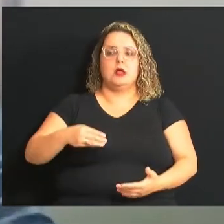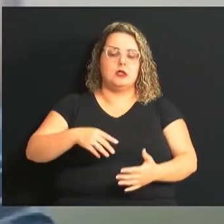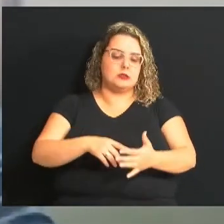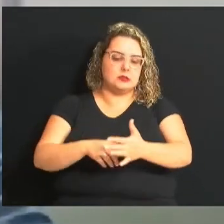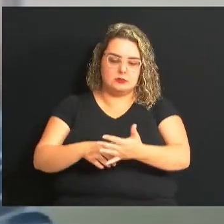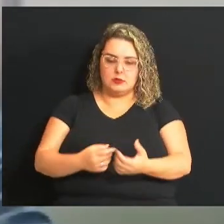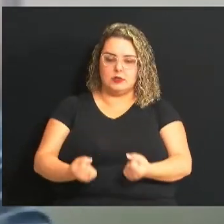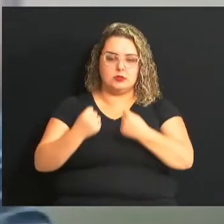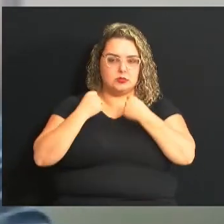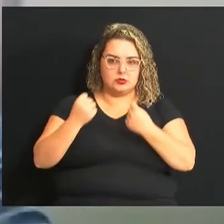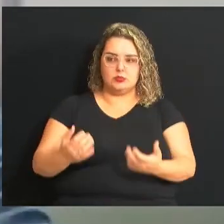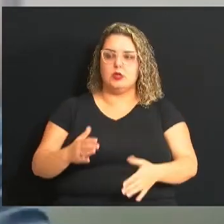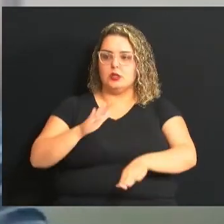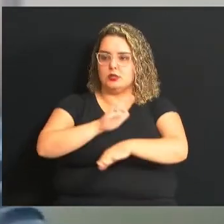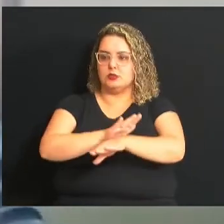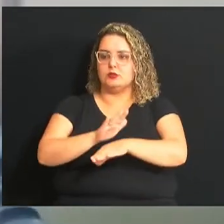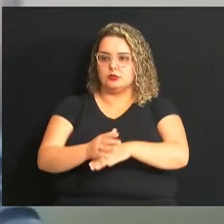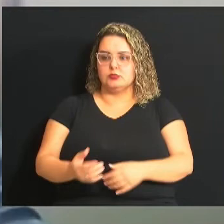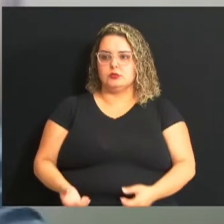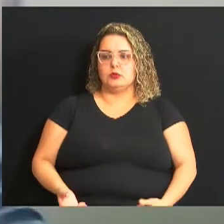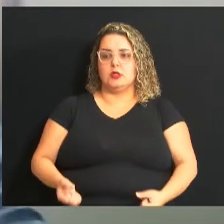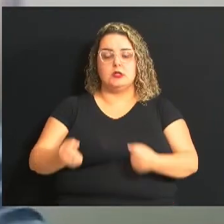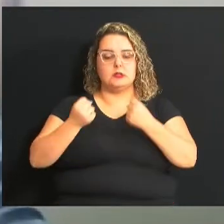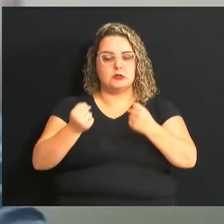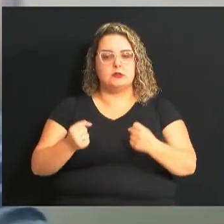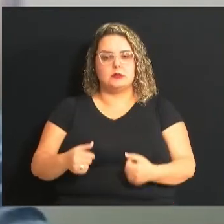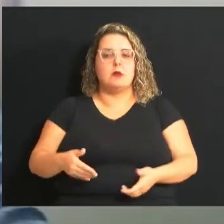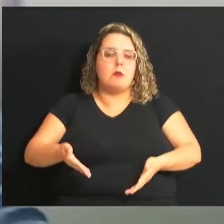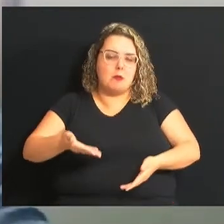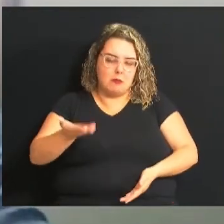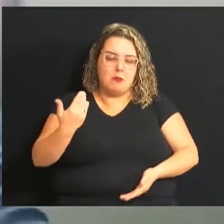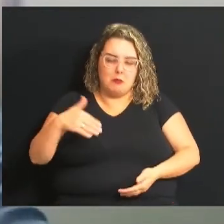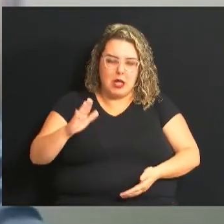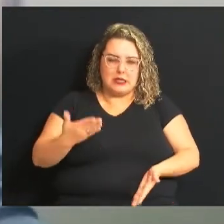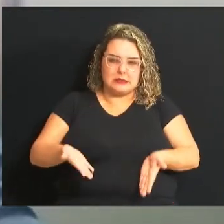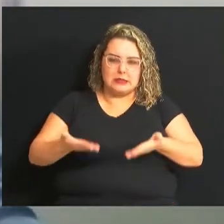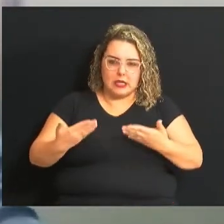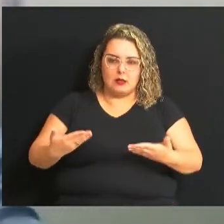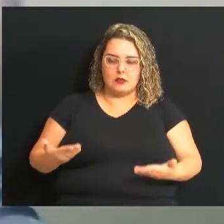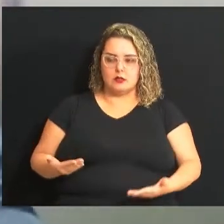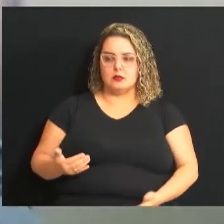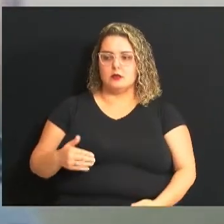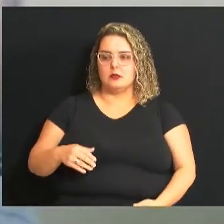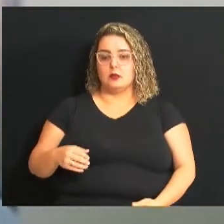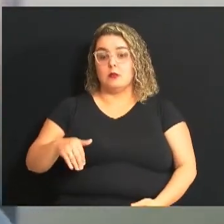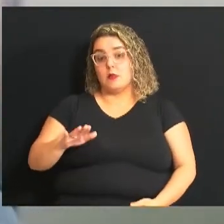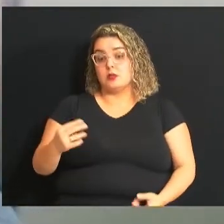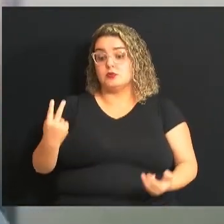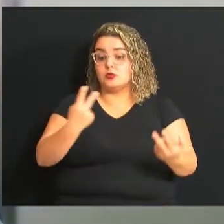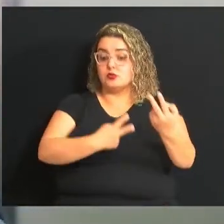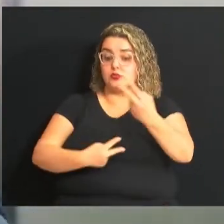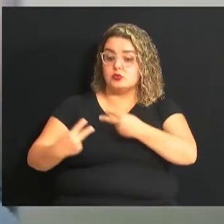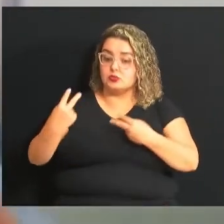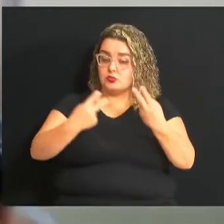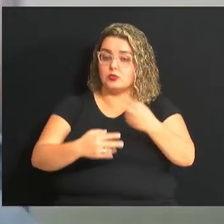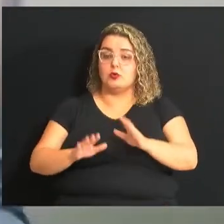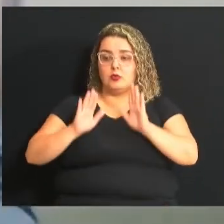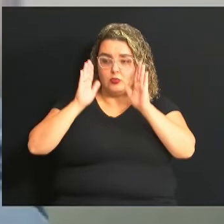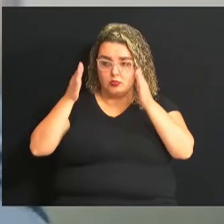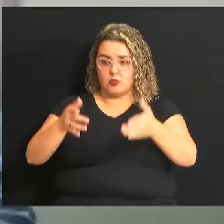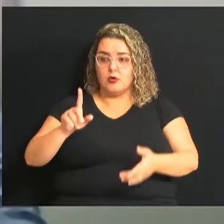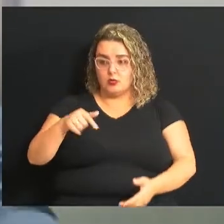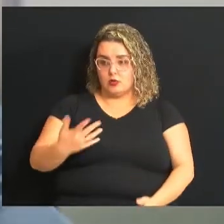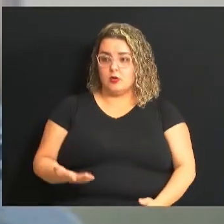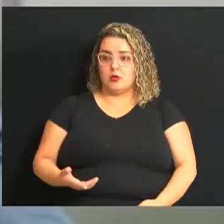de complexidade mais baixa ajudam muito. Então, os benefícios para ele vão muito além do que só a parte estética, né? Que às vezes o foco principal é